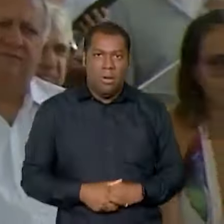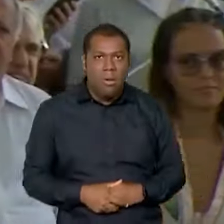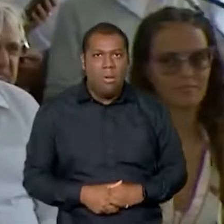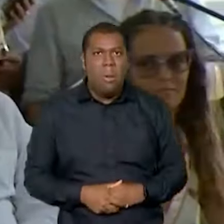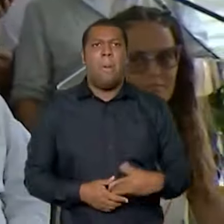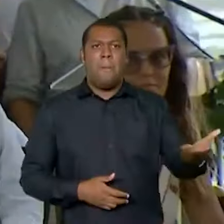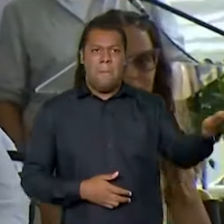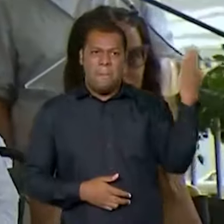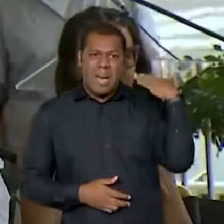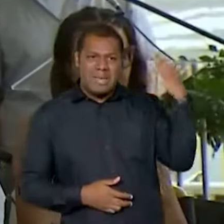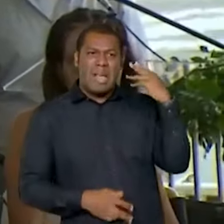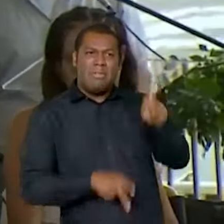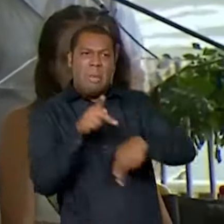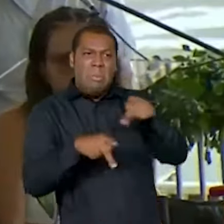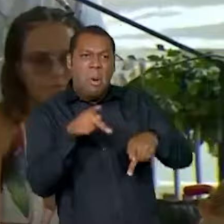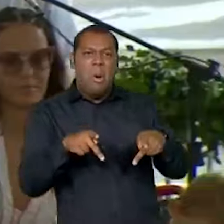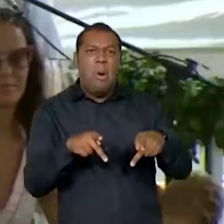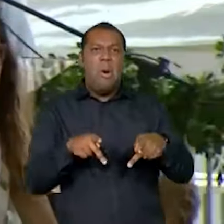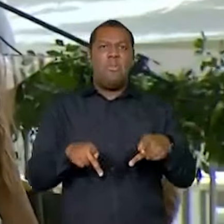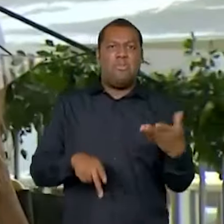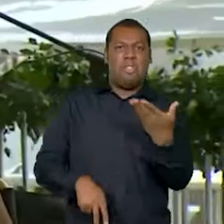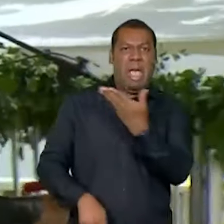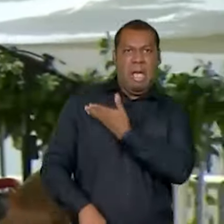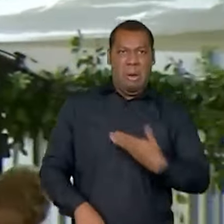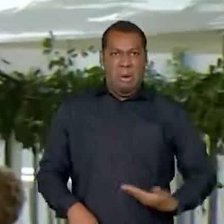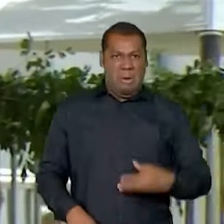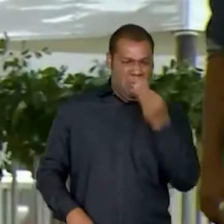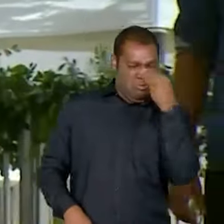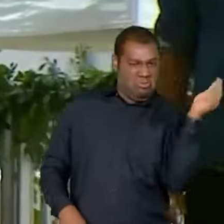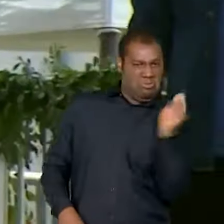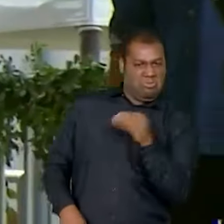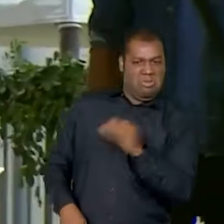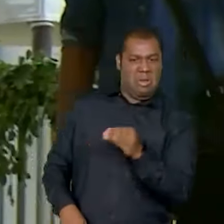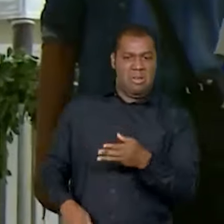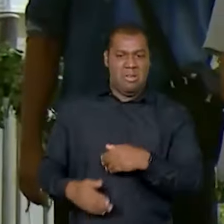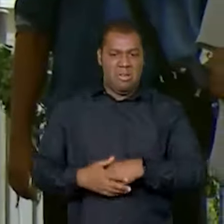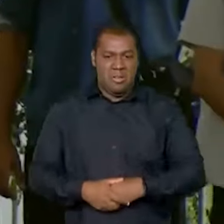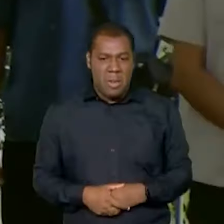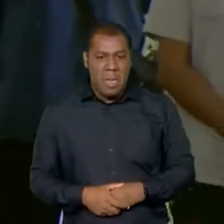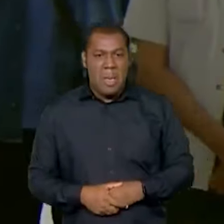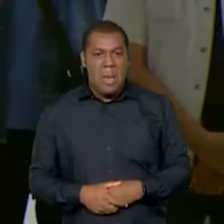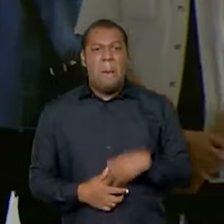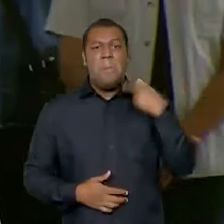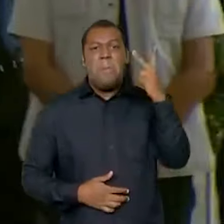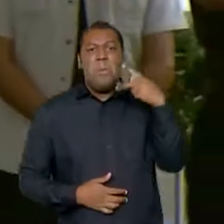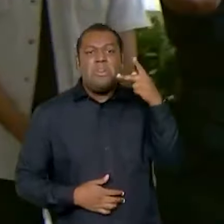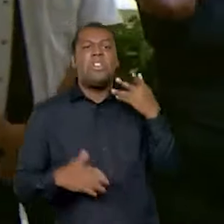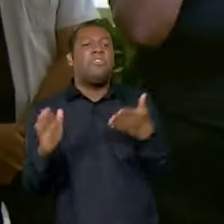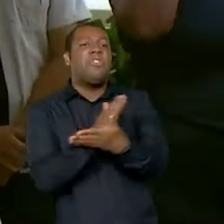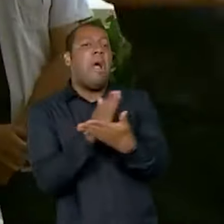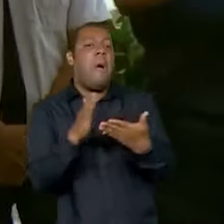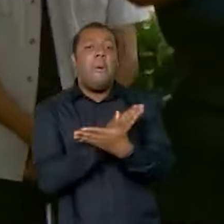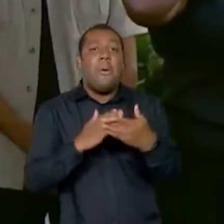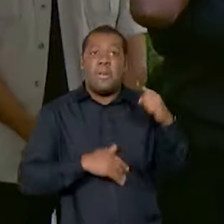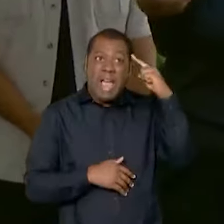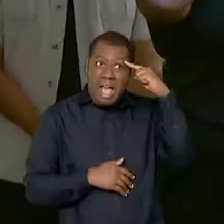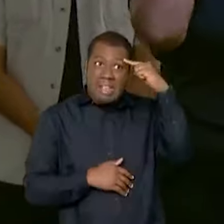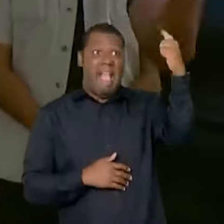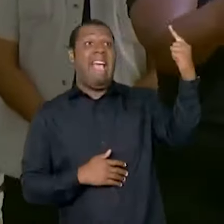da história foi esquecido. É o povo que só é lembrado pelos políticos na época da